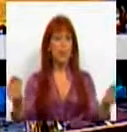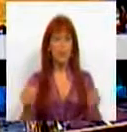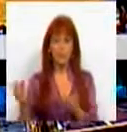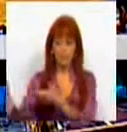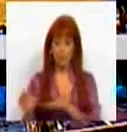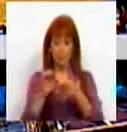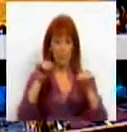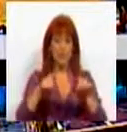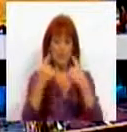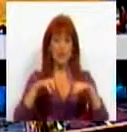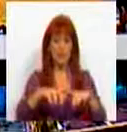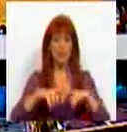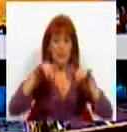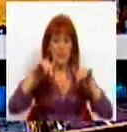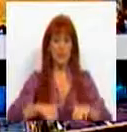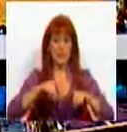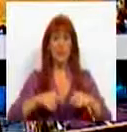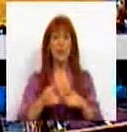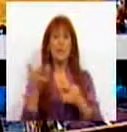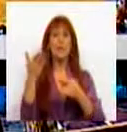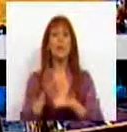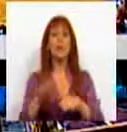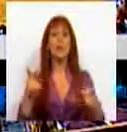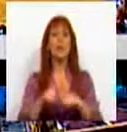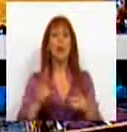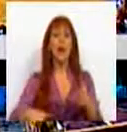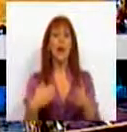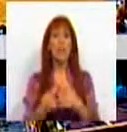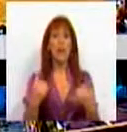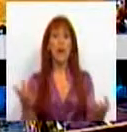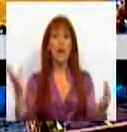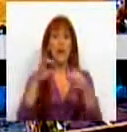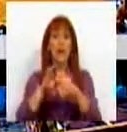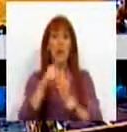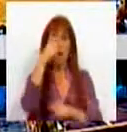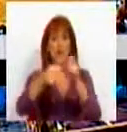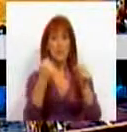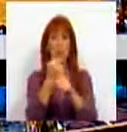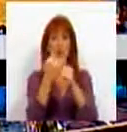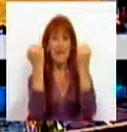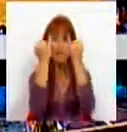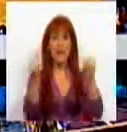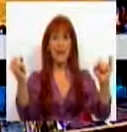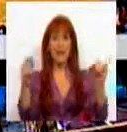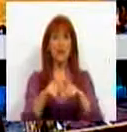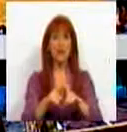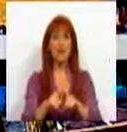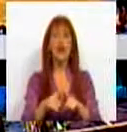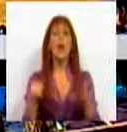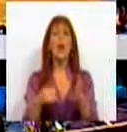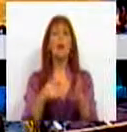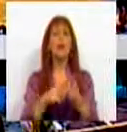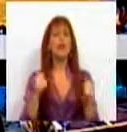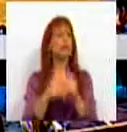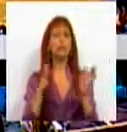avocadas hoje em plenário, nomeadamente a proposta que tem a ver com os trabalhadores independentes e com a necessidade